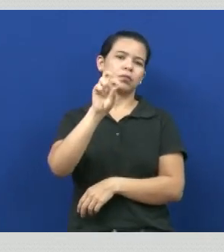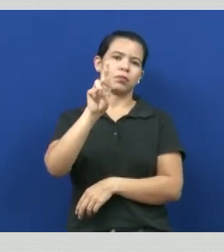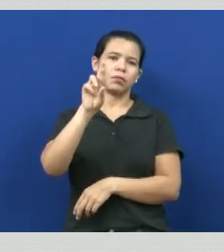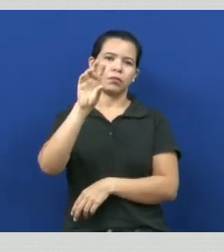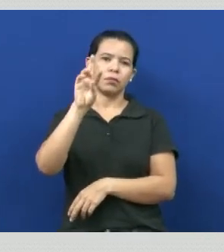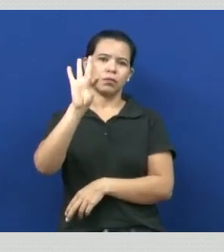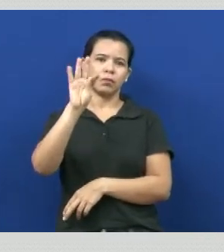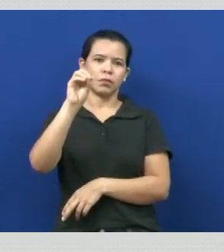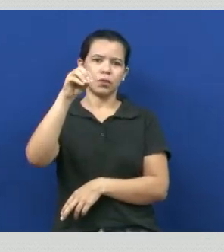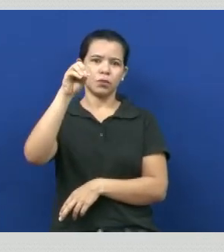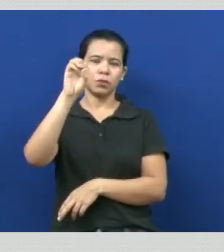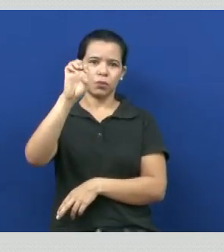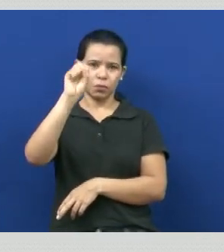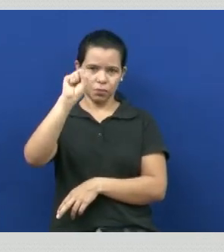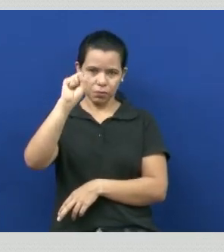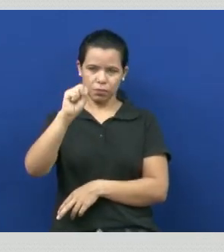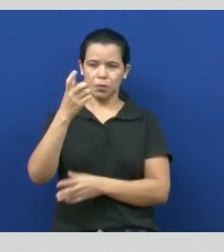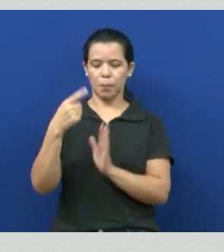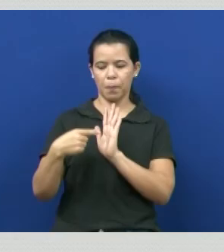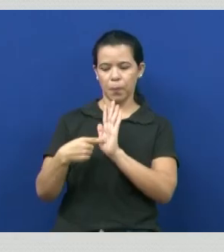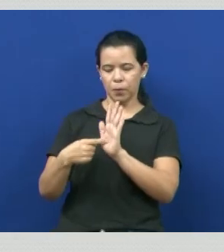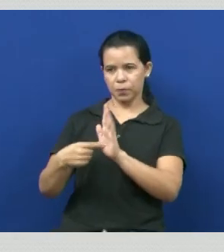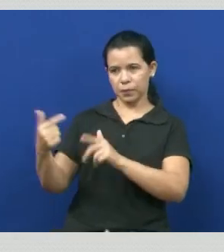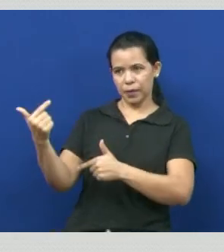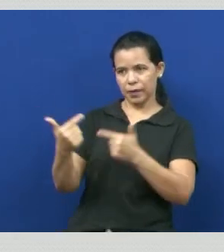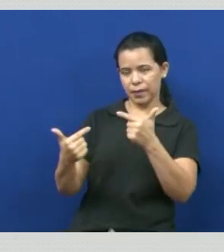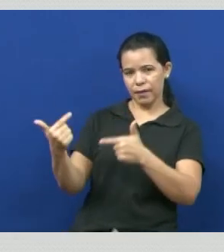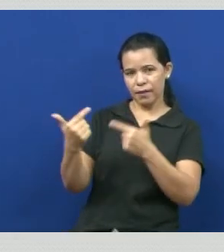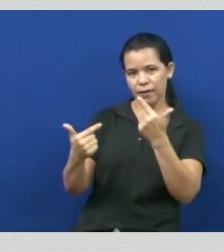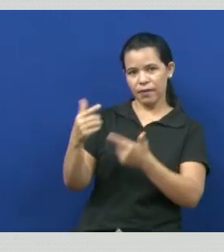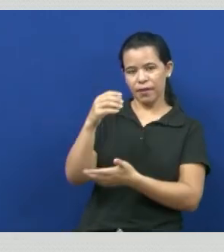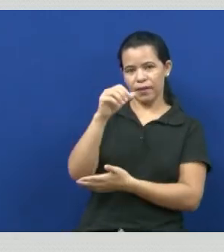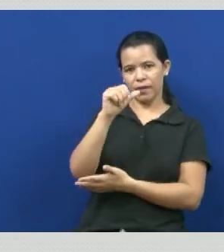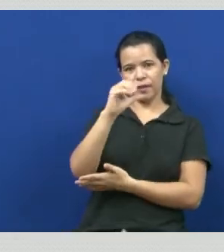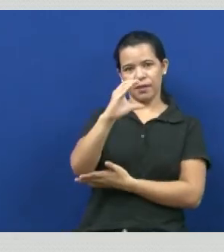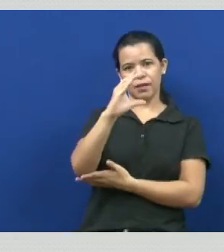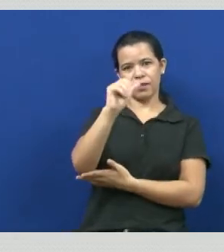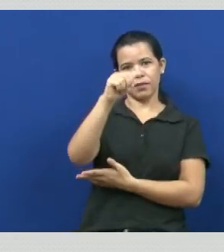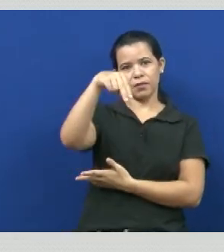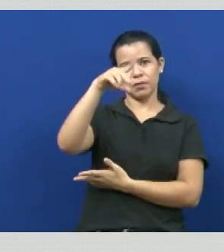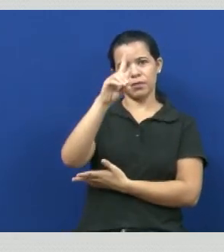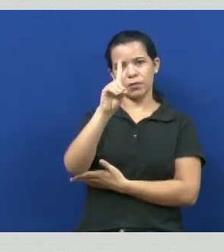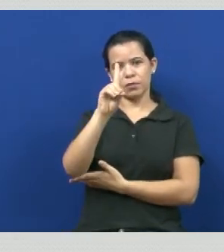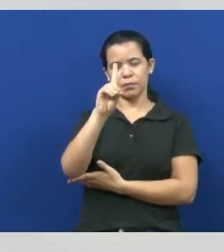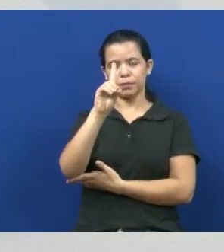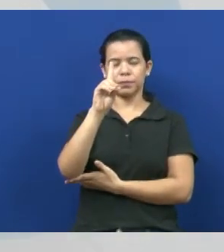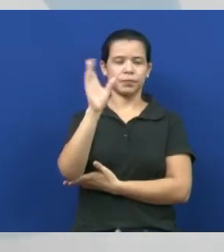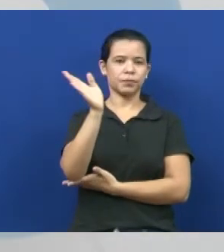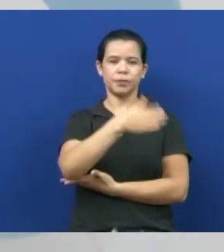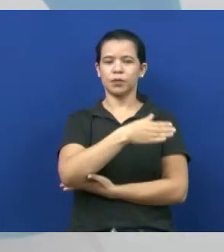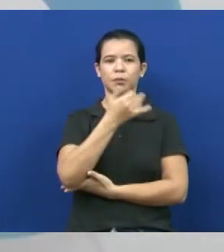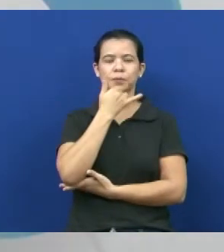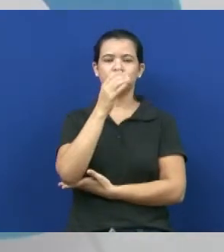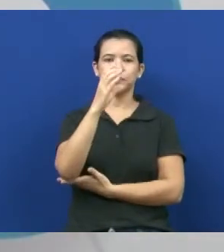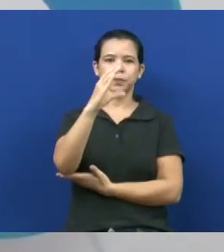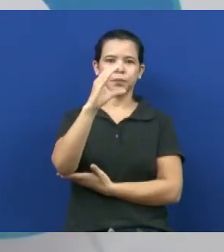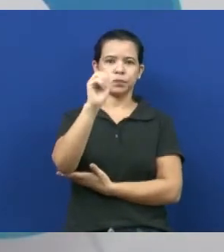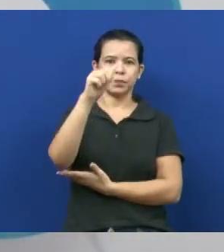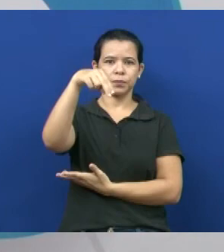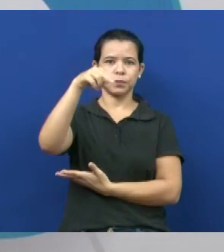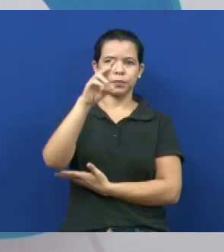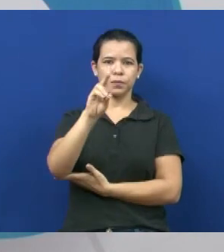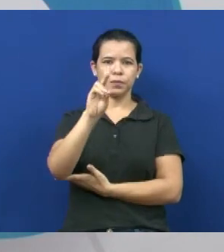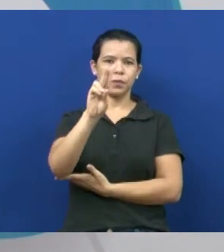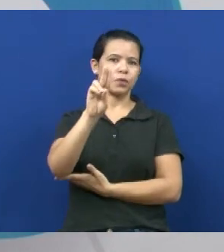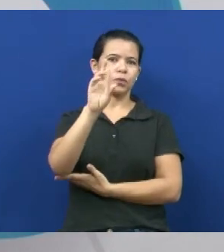Canudos, exatamente retratando aquela situação que nós falamos um pouco, né, nos slides anteriores.